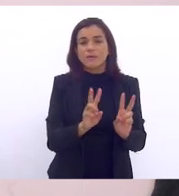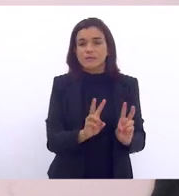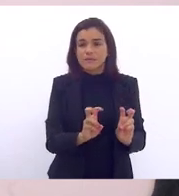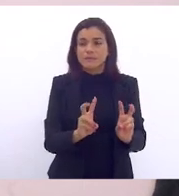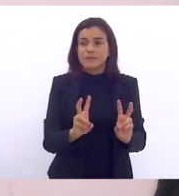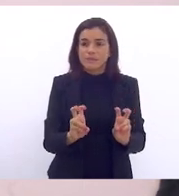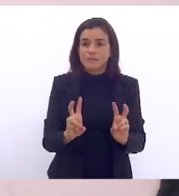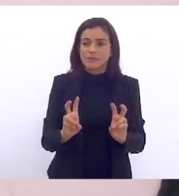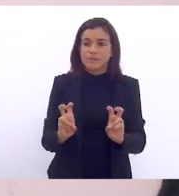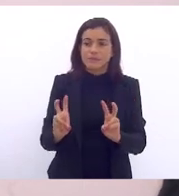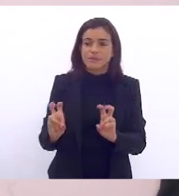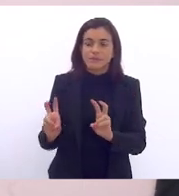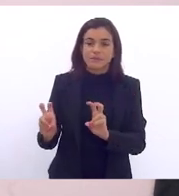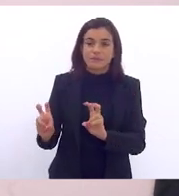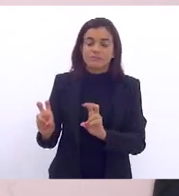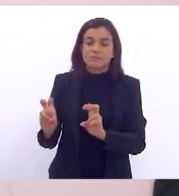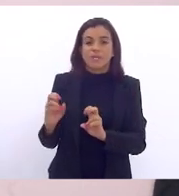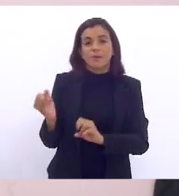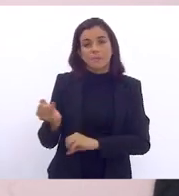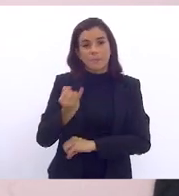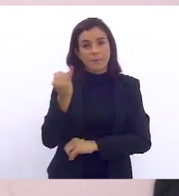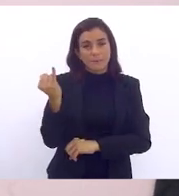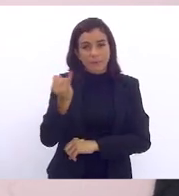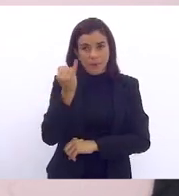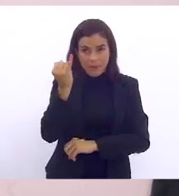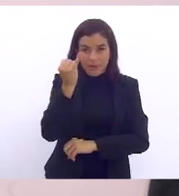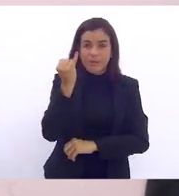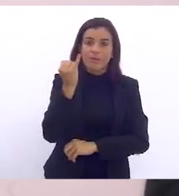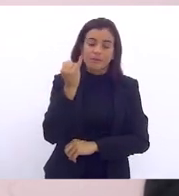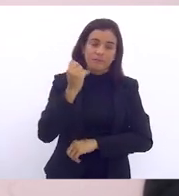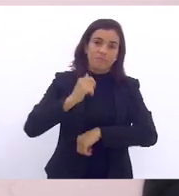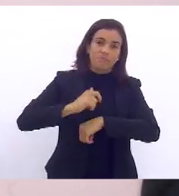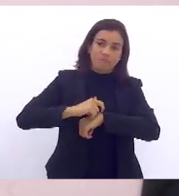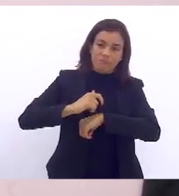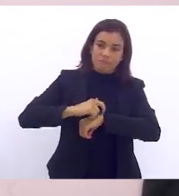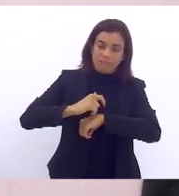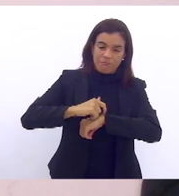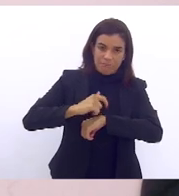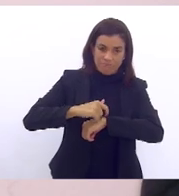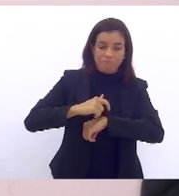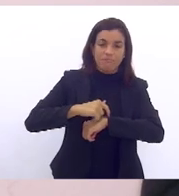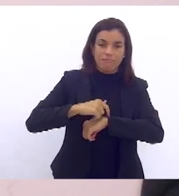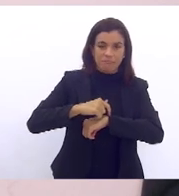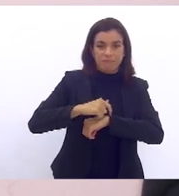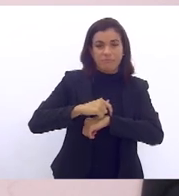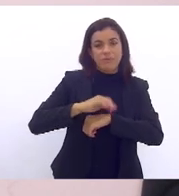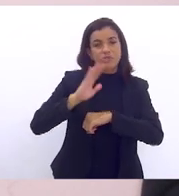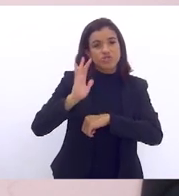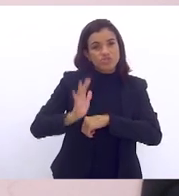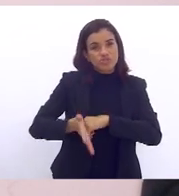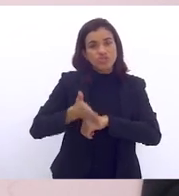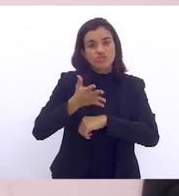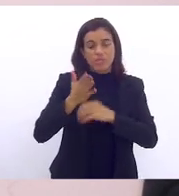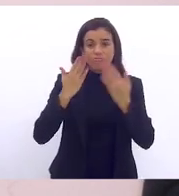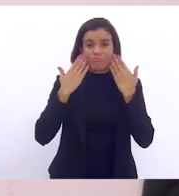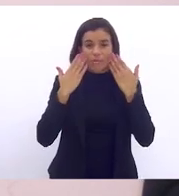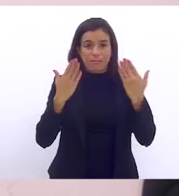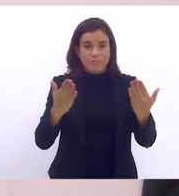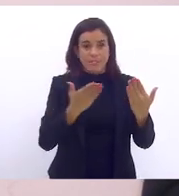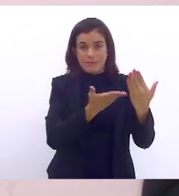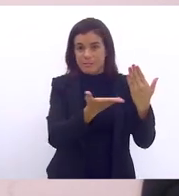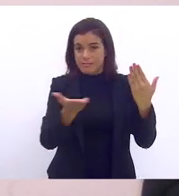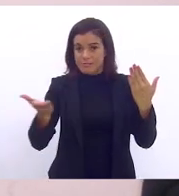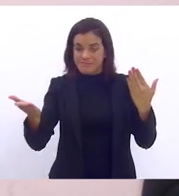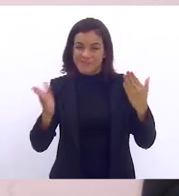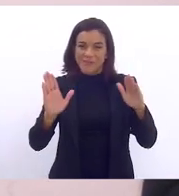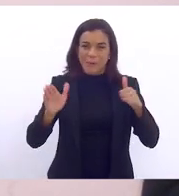que vão ser relevantes né aqui nesse momento após a apresentação dos Senhores Então vou